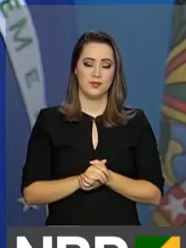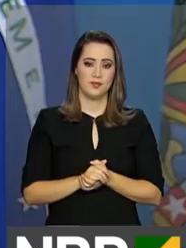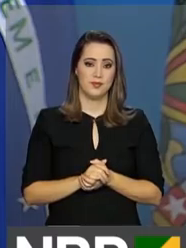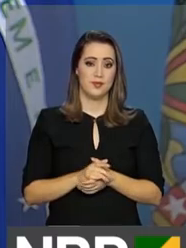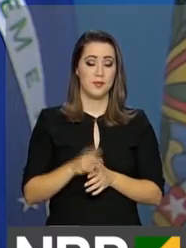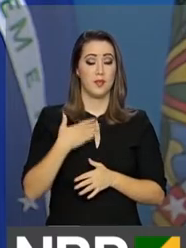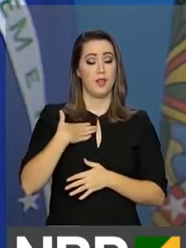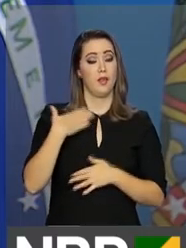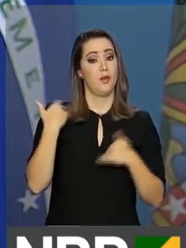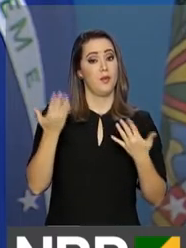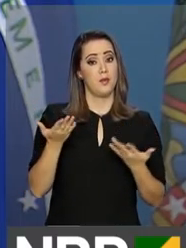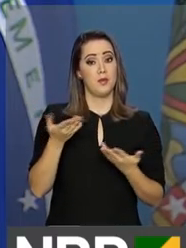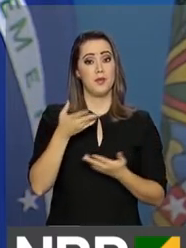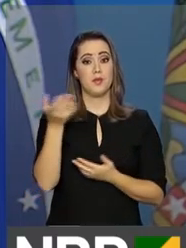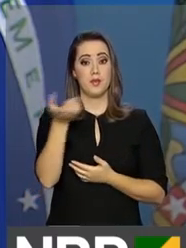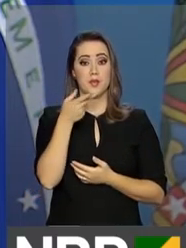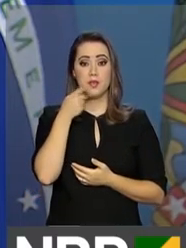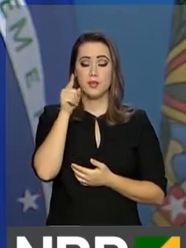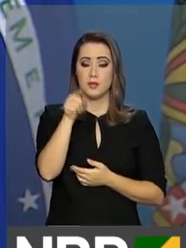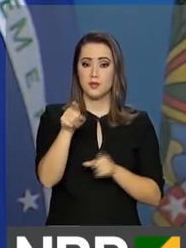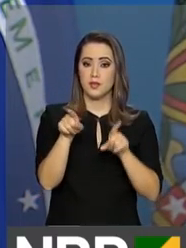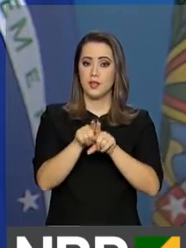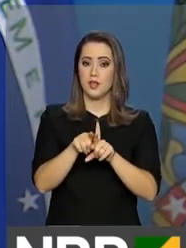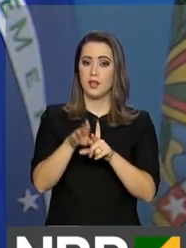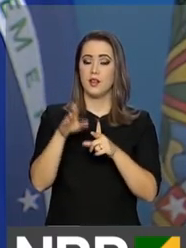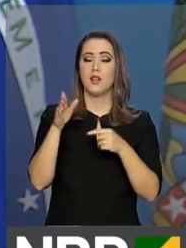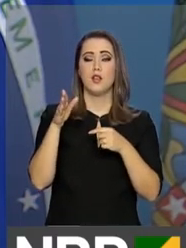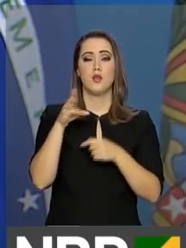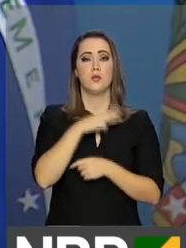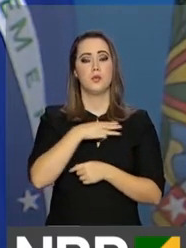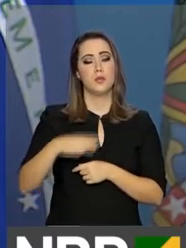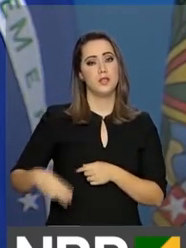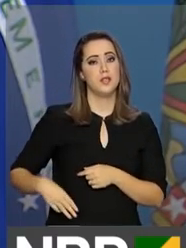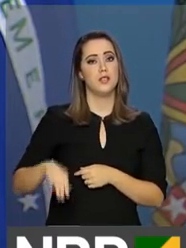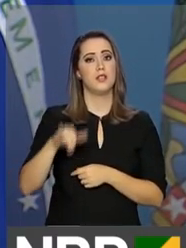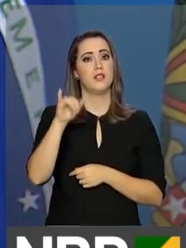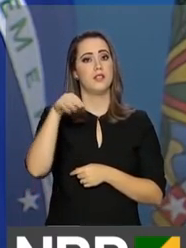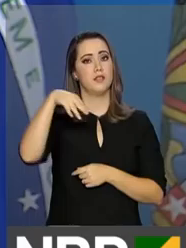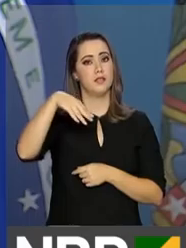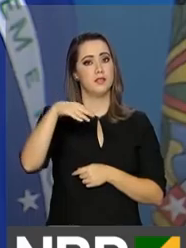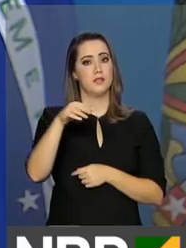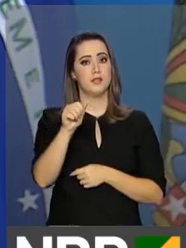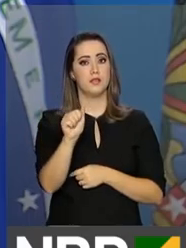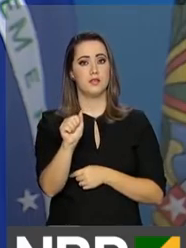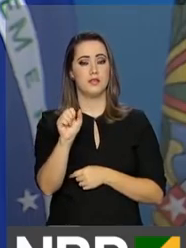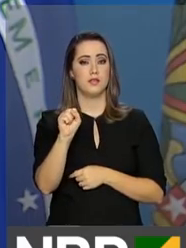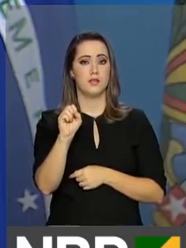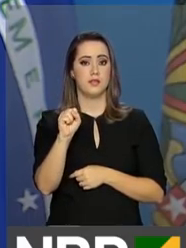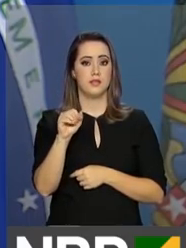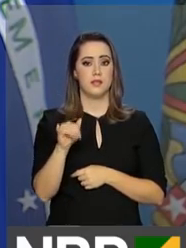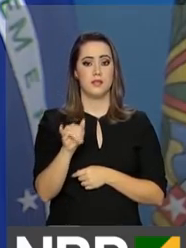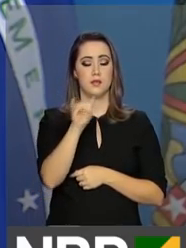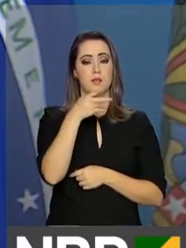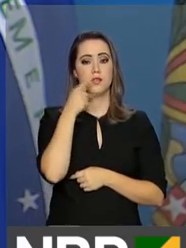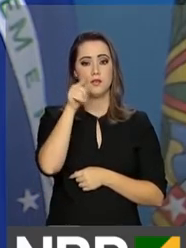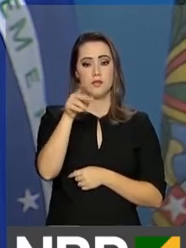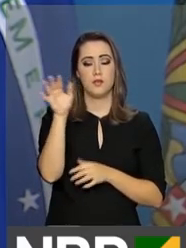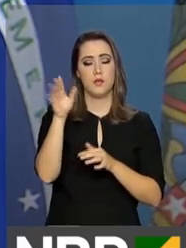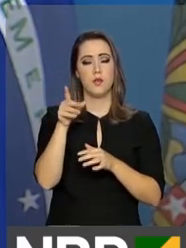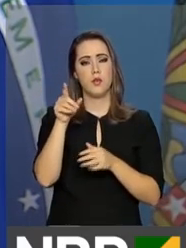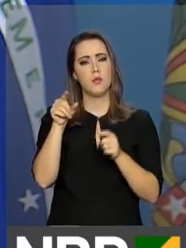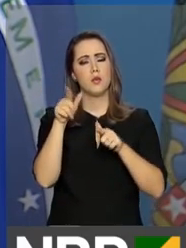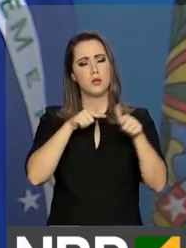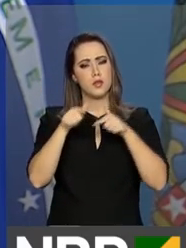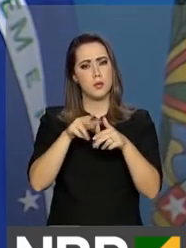Eu quero, então, dizer muito para o Embaçaí que eu sou muito grato ao que ele fez pelo Brasil, não é apenas